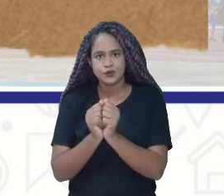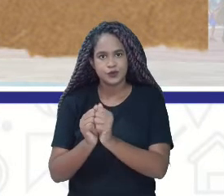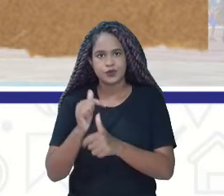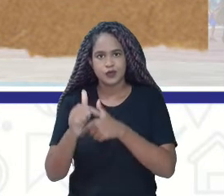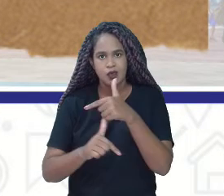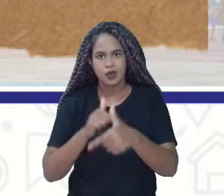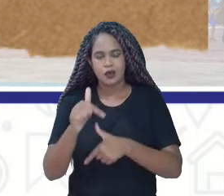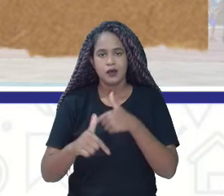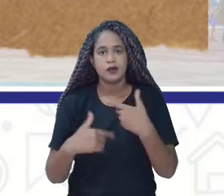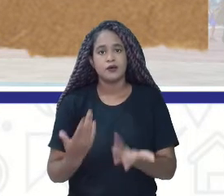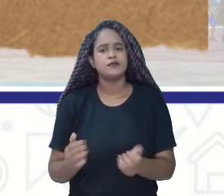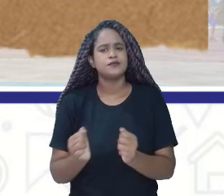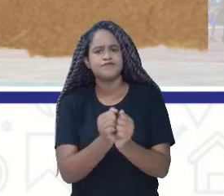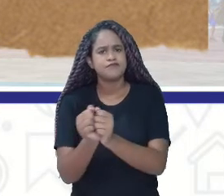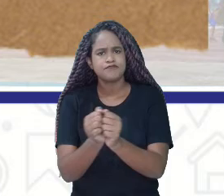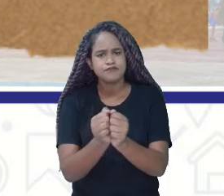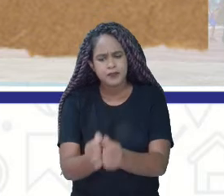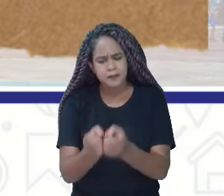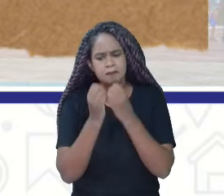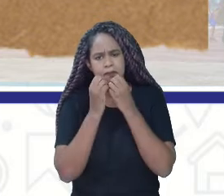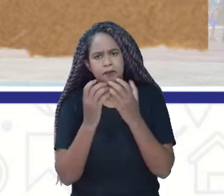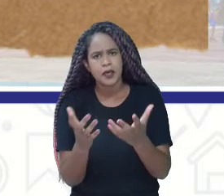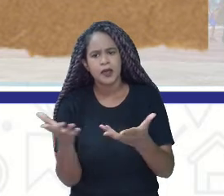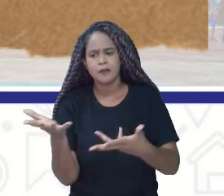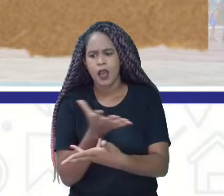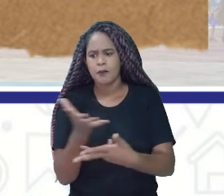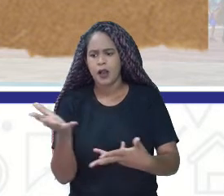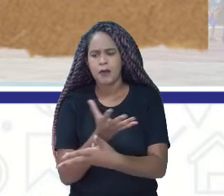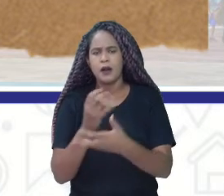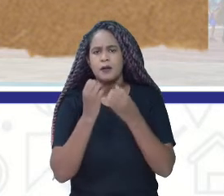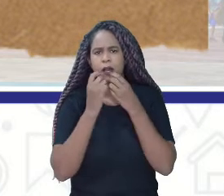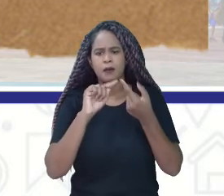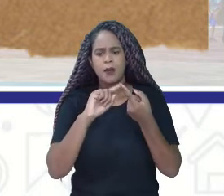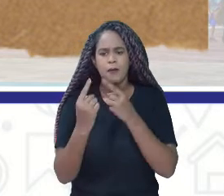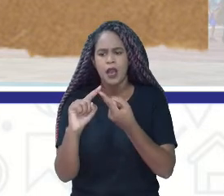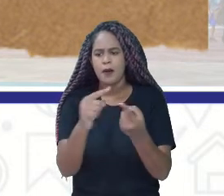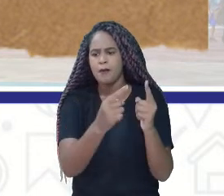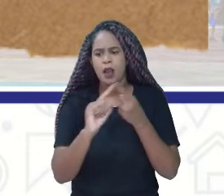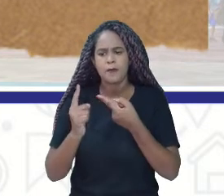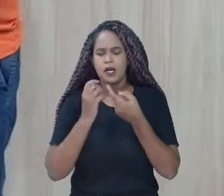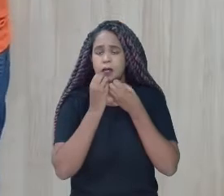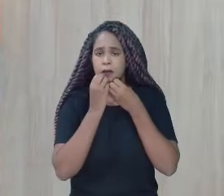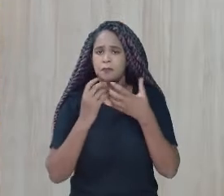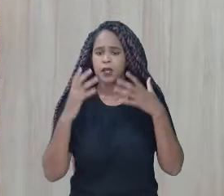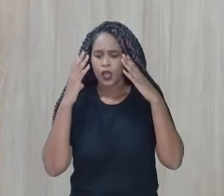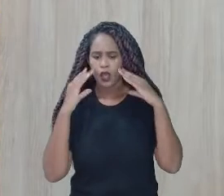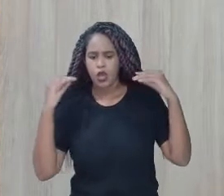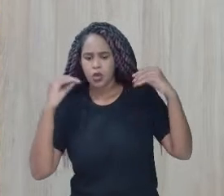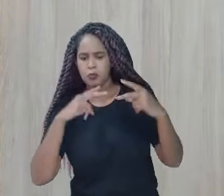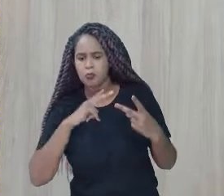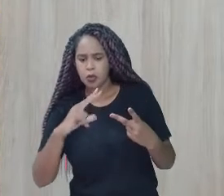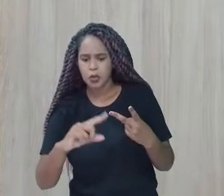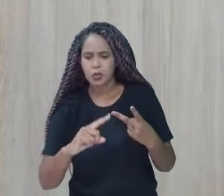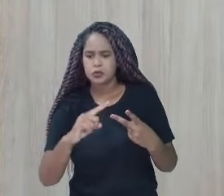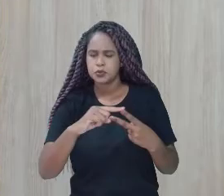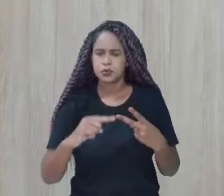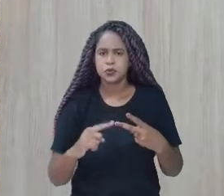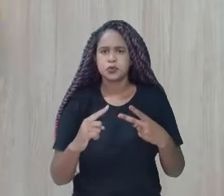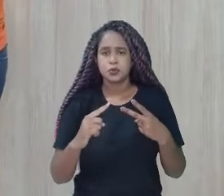parceria ia muito bem essa parceria entre holandeses, né, e